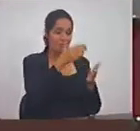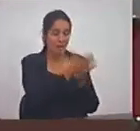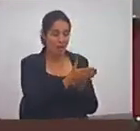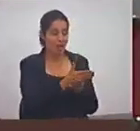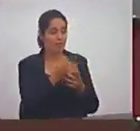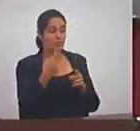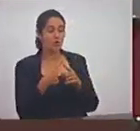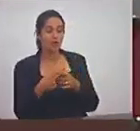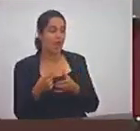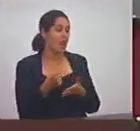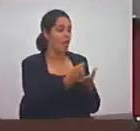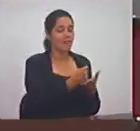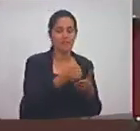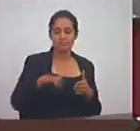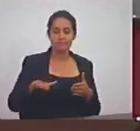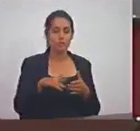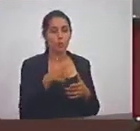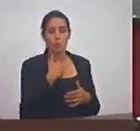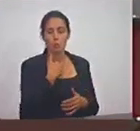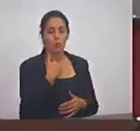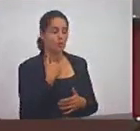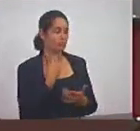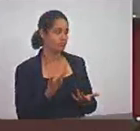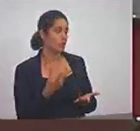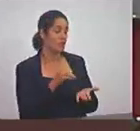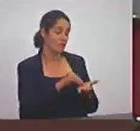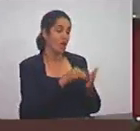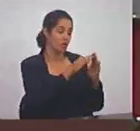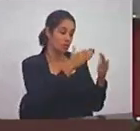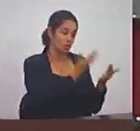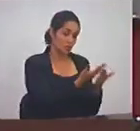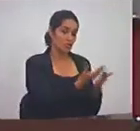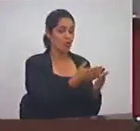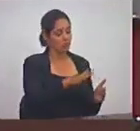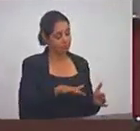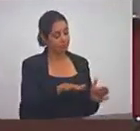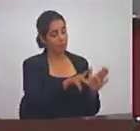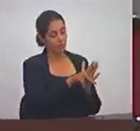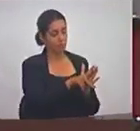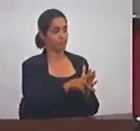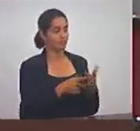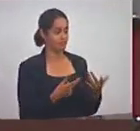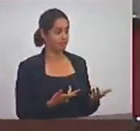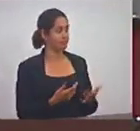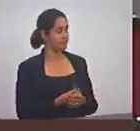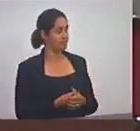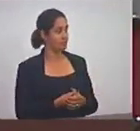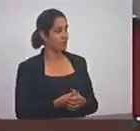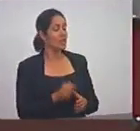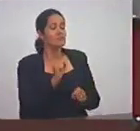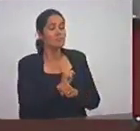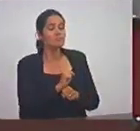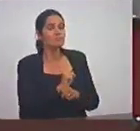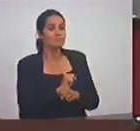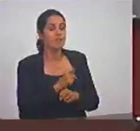com relação à falta de creche em Votuporanga. E eu espero que eu possa ser atendido, que essa Câmara, que é a